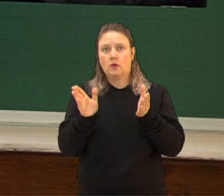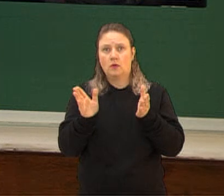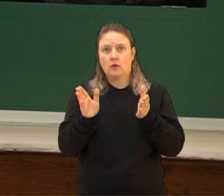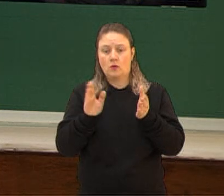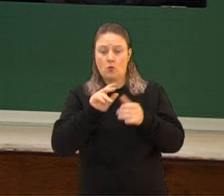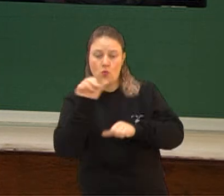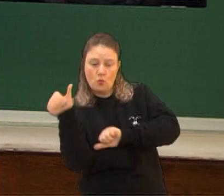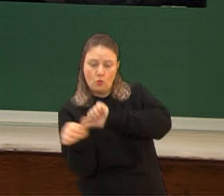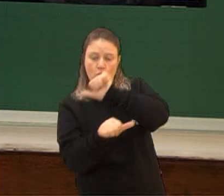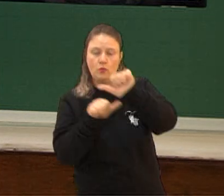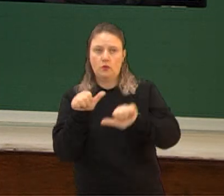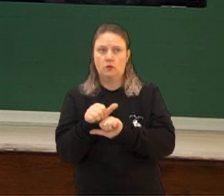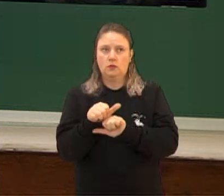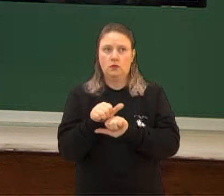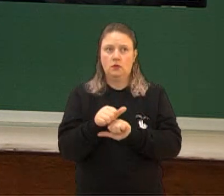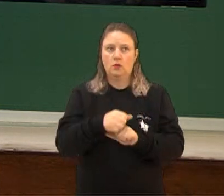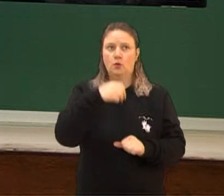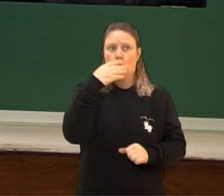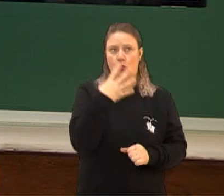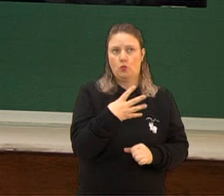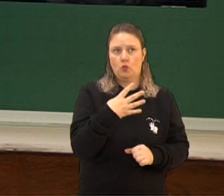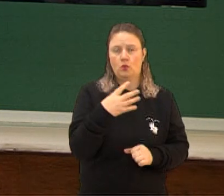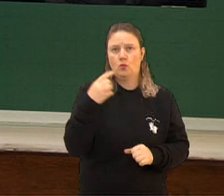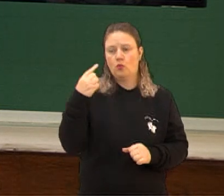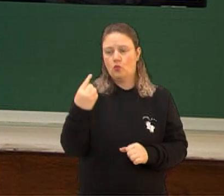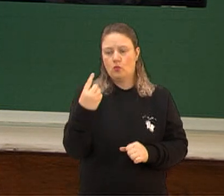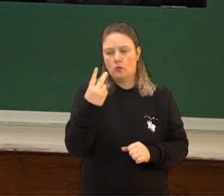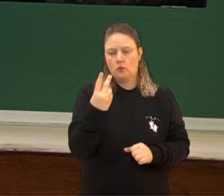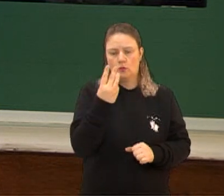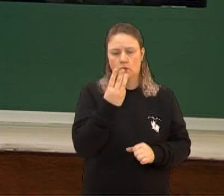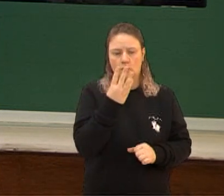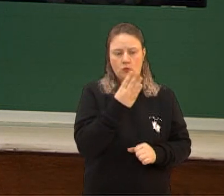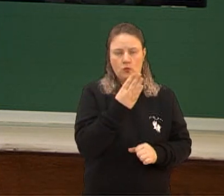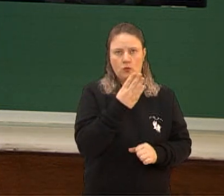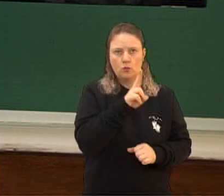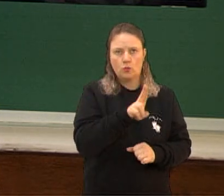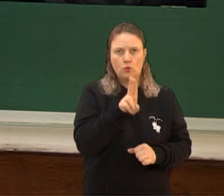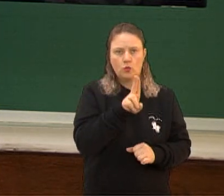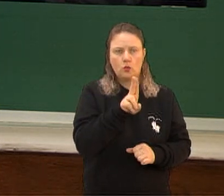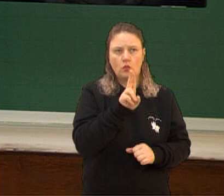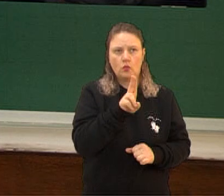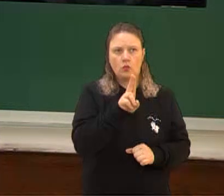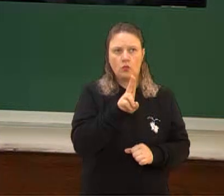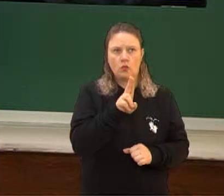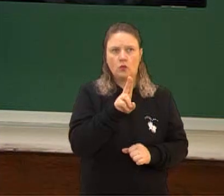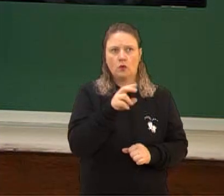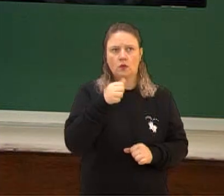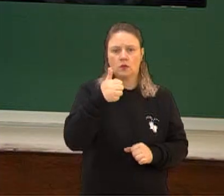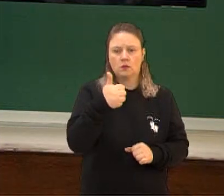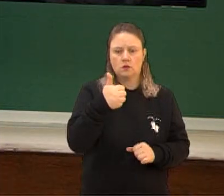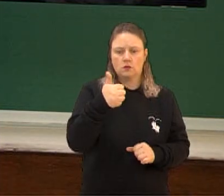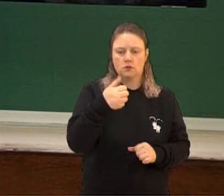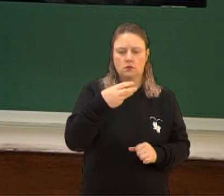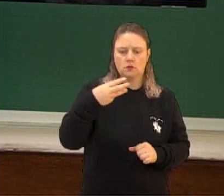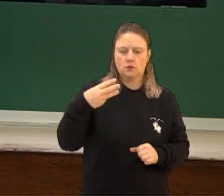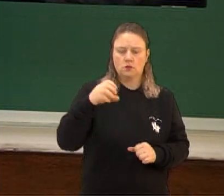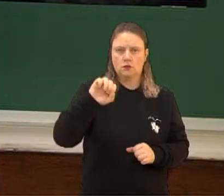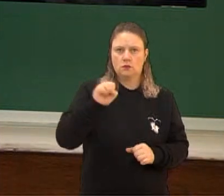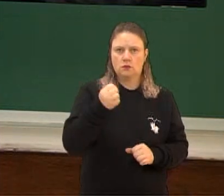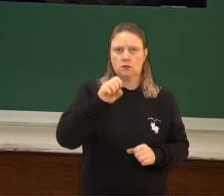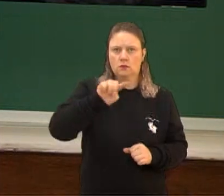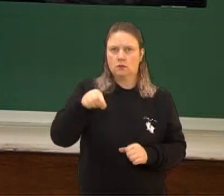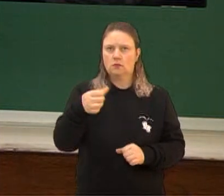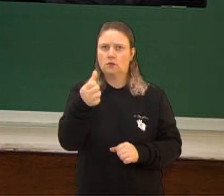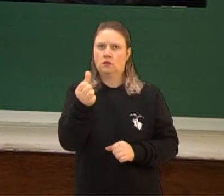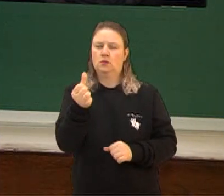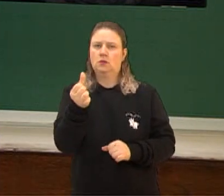ó, se você tirar 4 unidades aqui, 1, 2, 3, 4, você vai ter 138,6 metros quadrados.